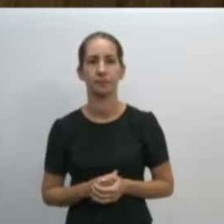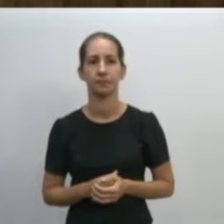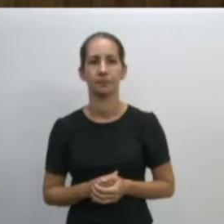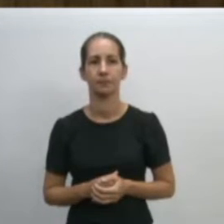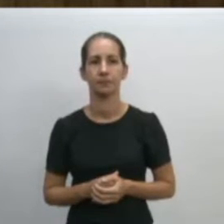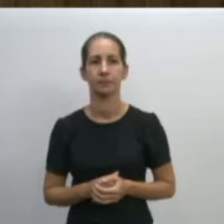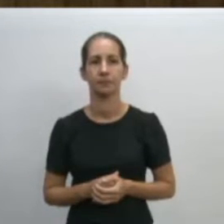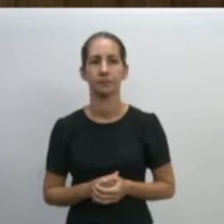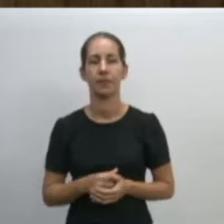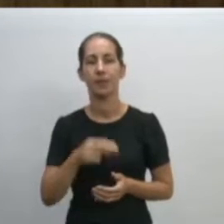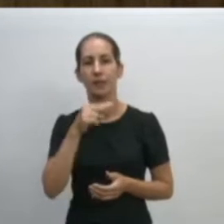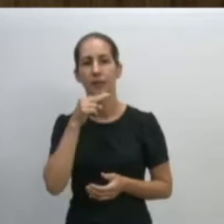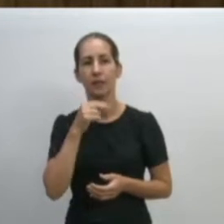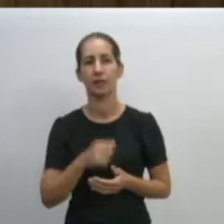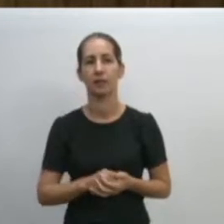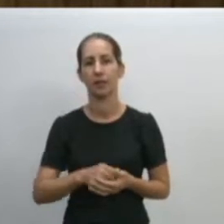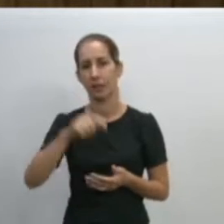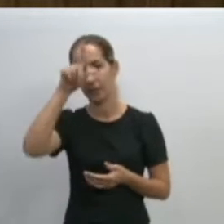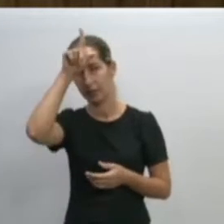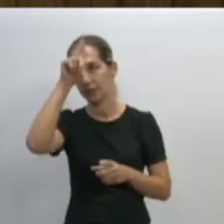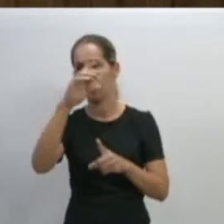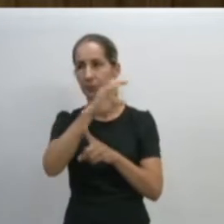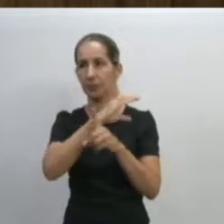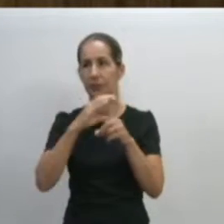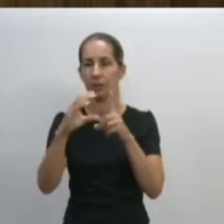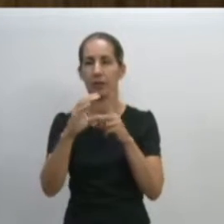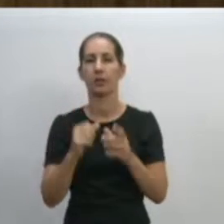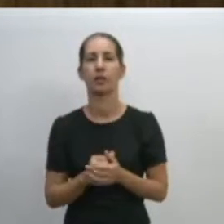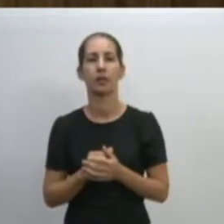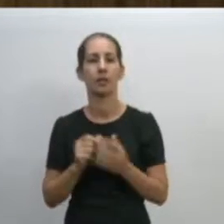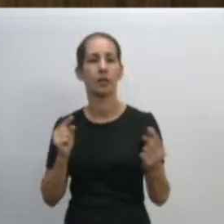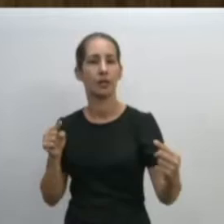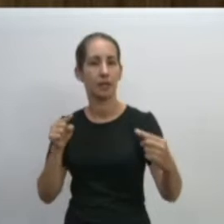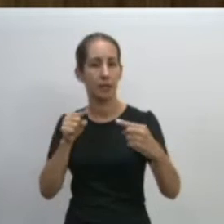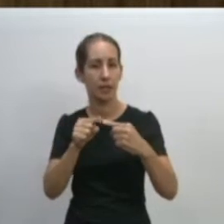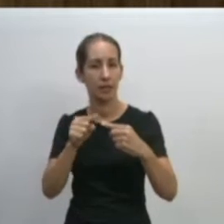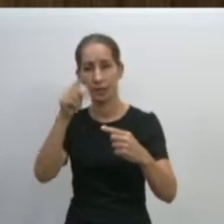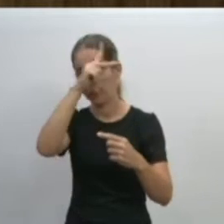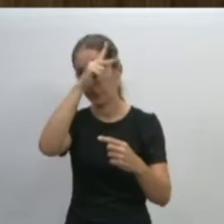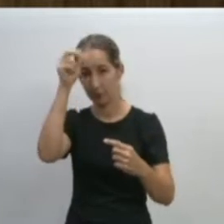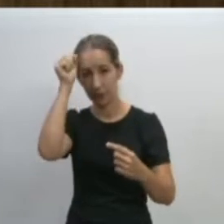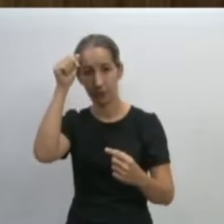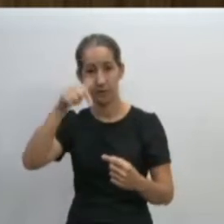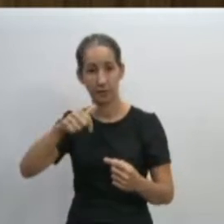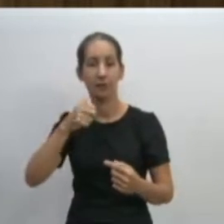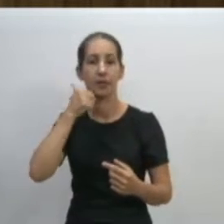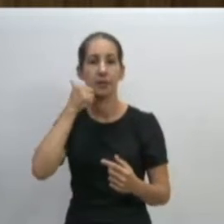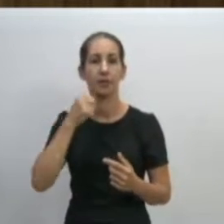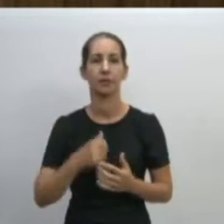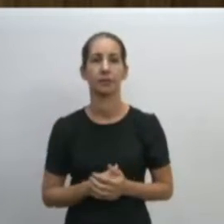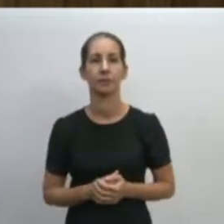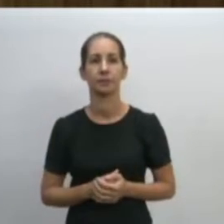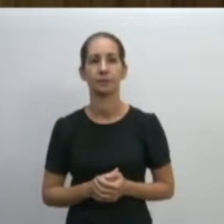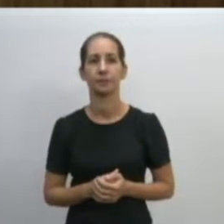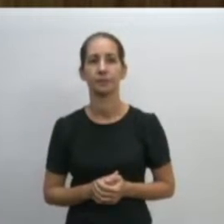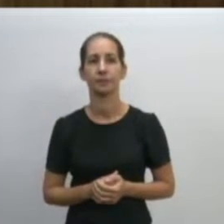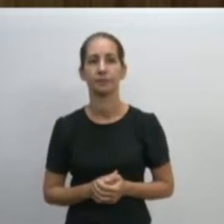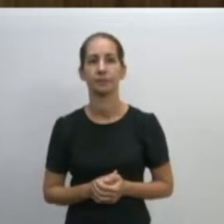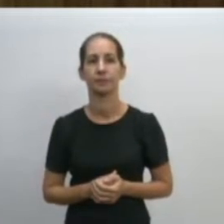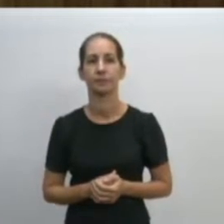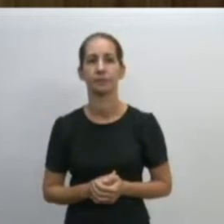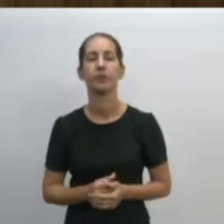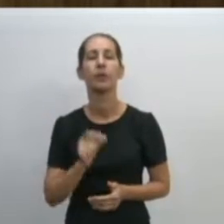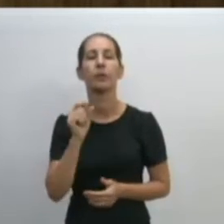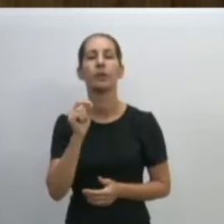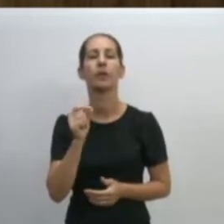E ela é neta de uma líder comunitária muito ligada ao prefeito de Natal. E o que